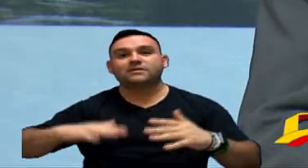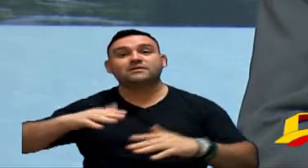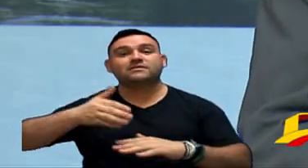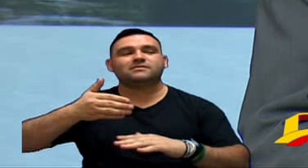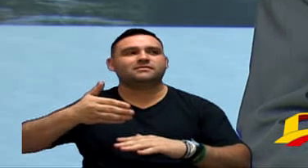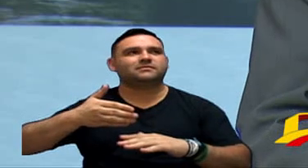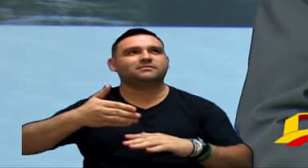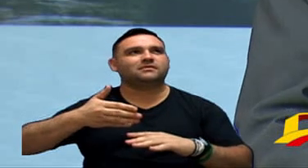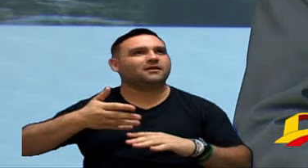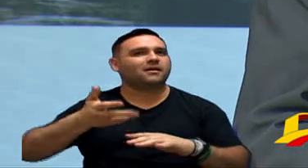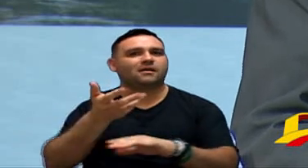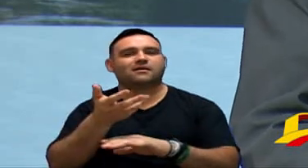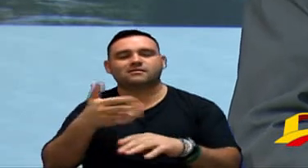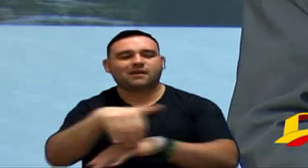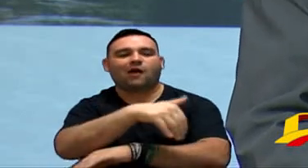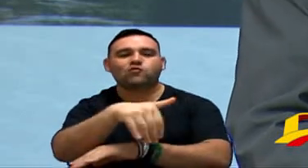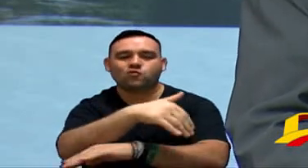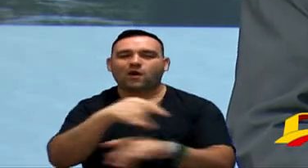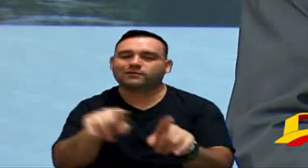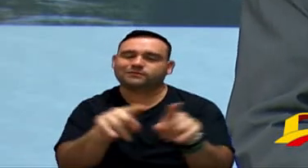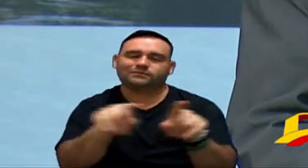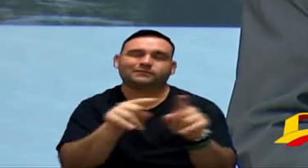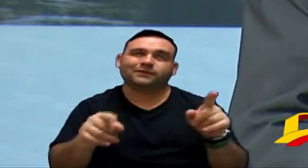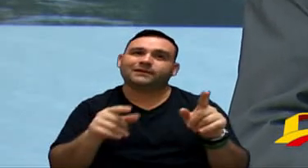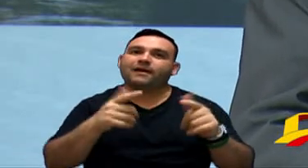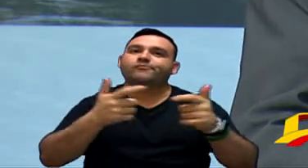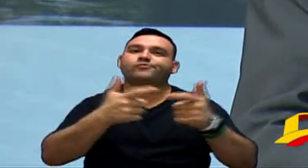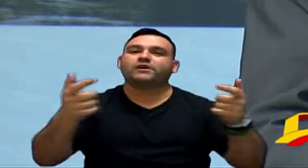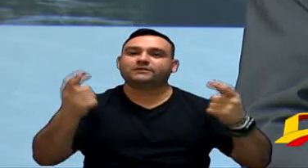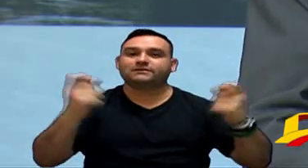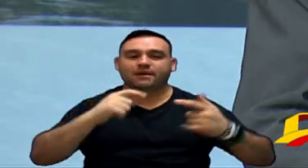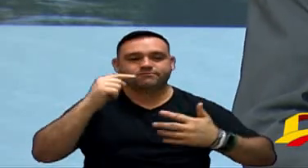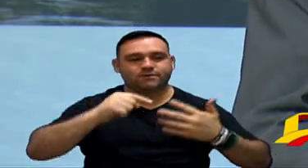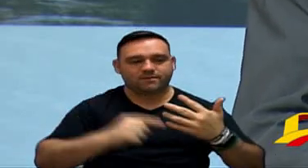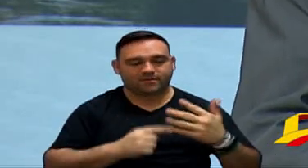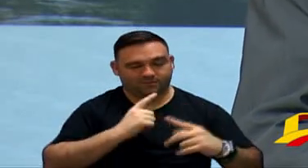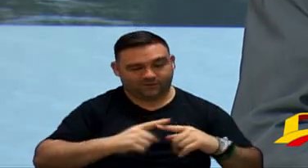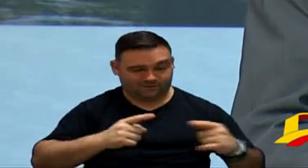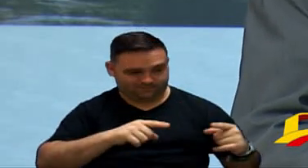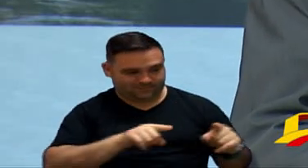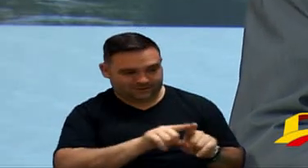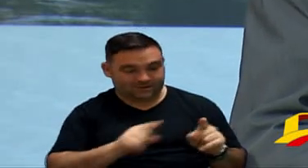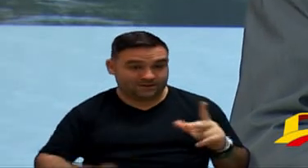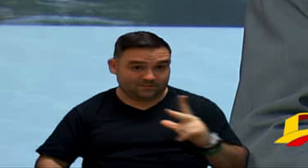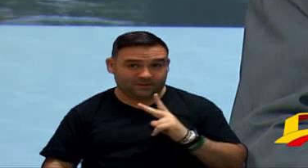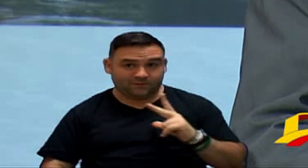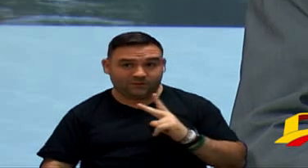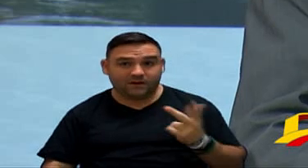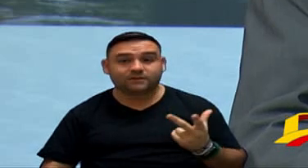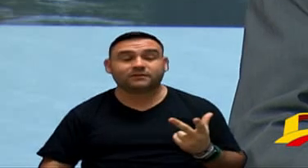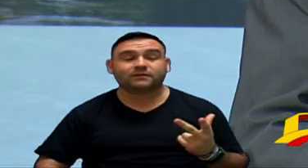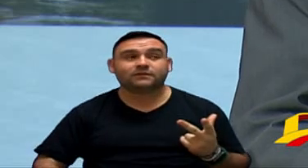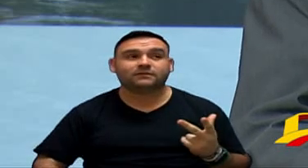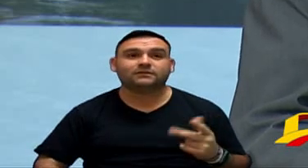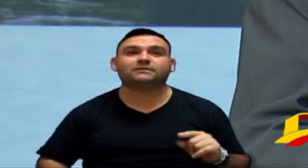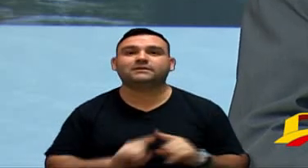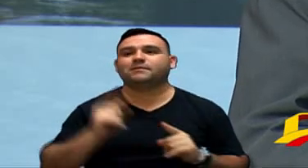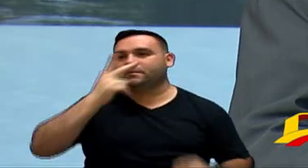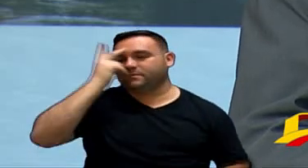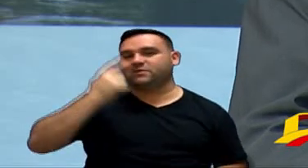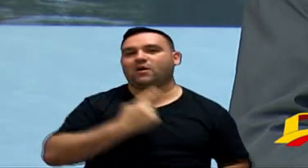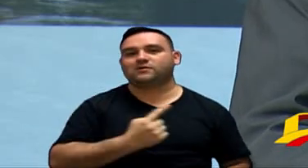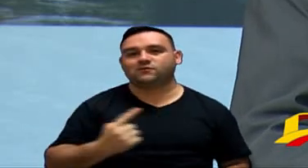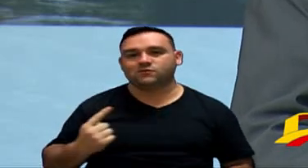situação de rua também enfim amplia as possibilidades de parceria da iniciativa privada do